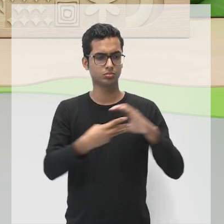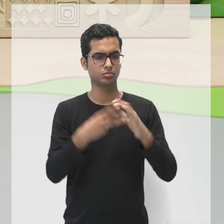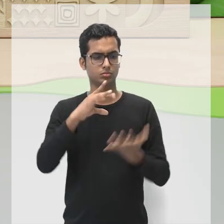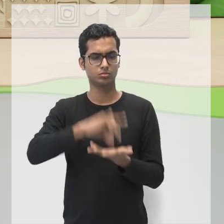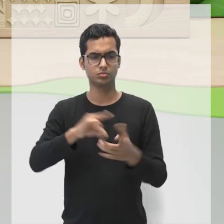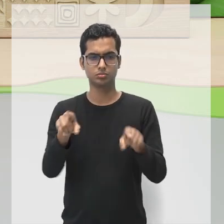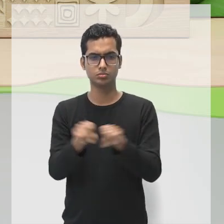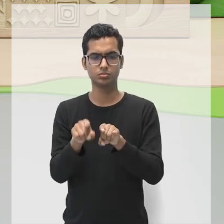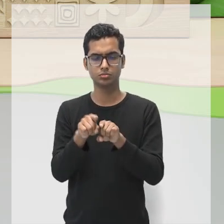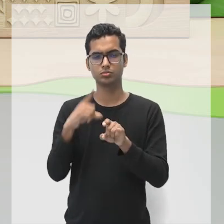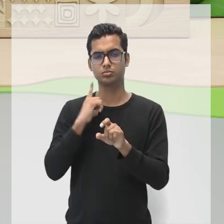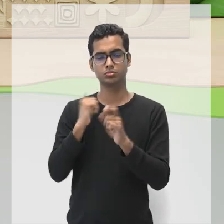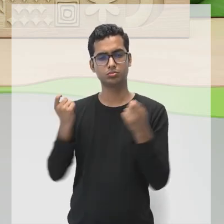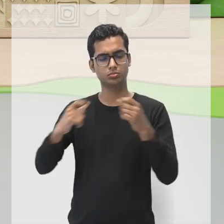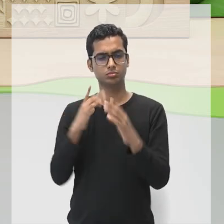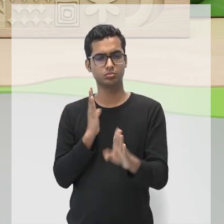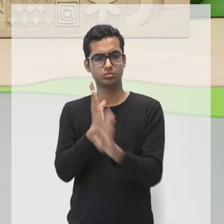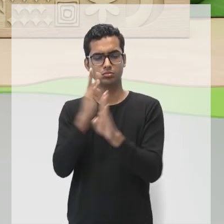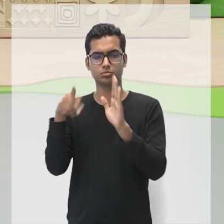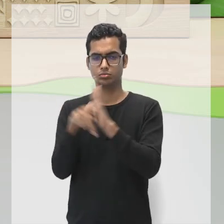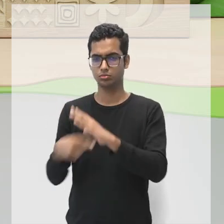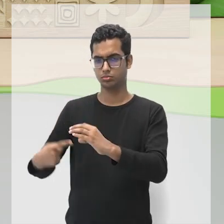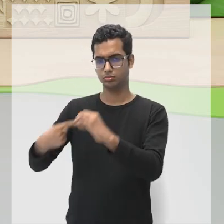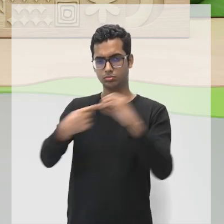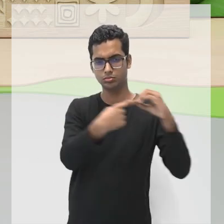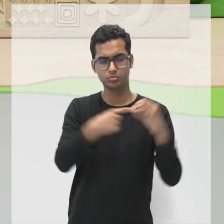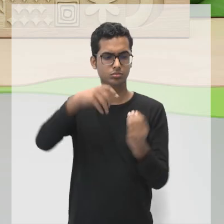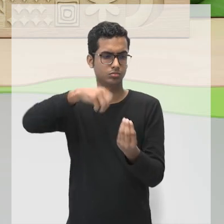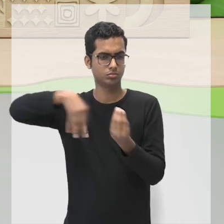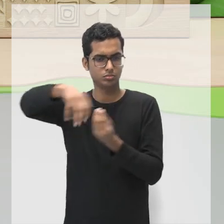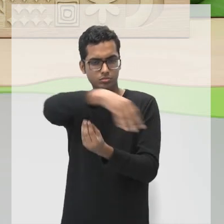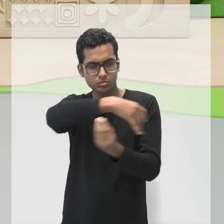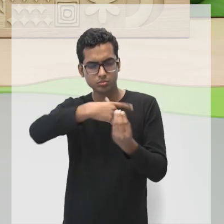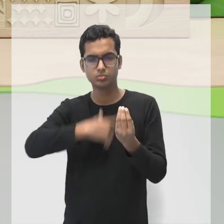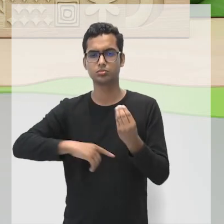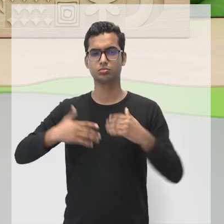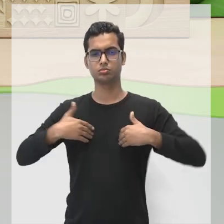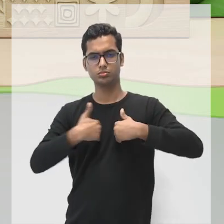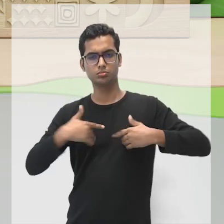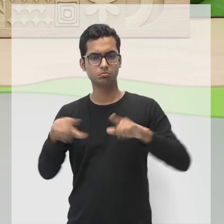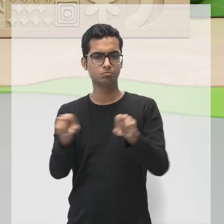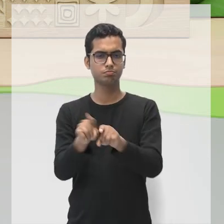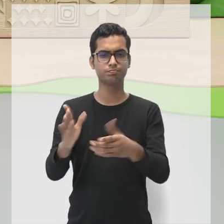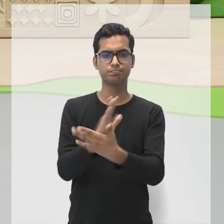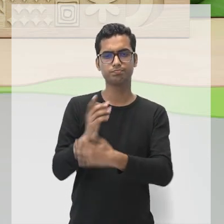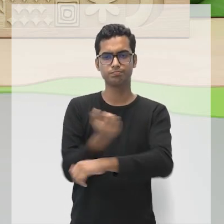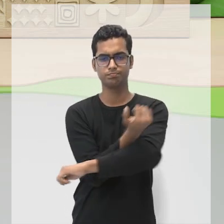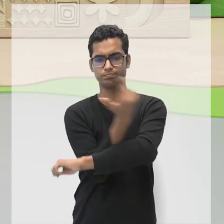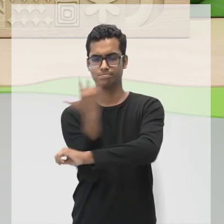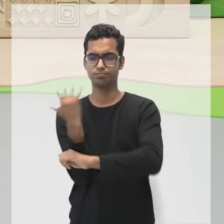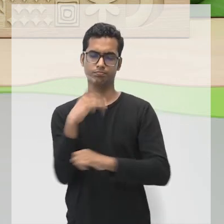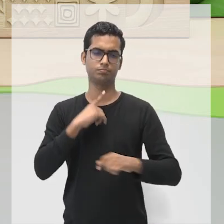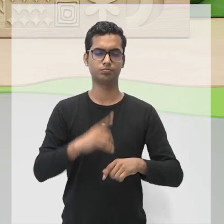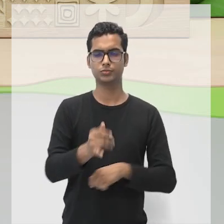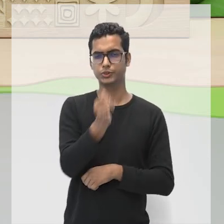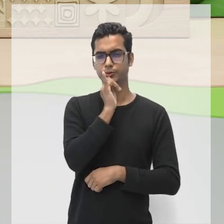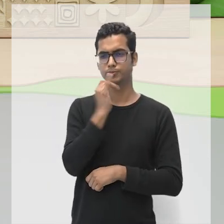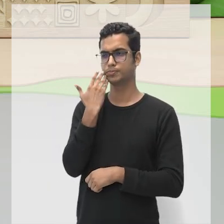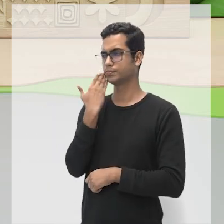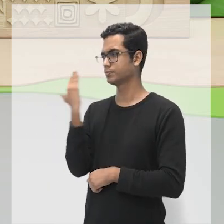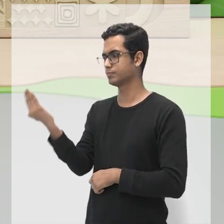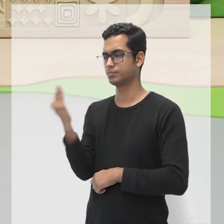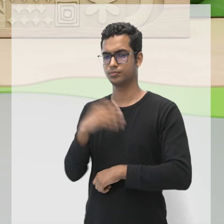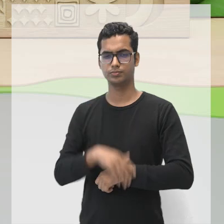células podem ser encontradas em protozoários, nos fungos, nos animais e nas plantas. Exemplos de